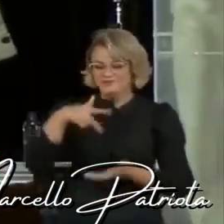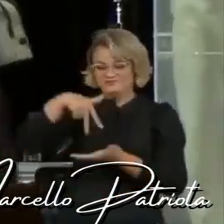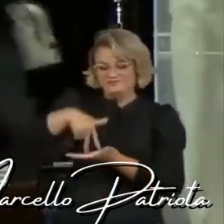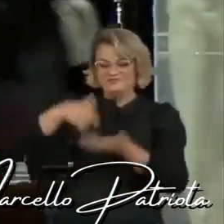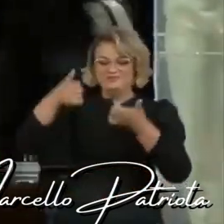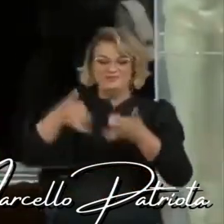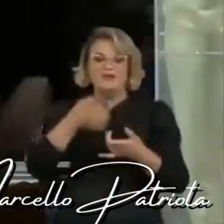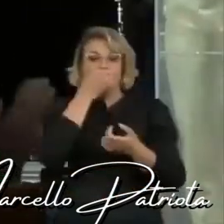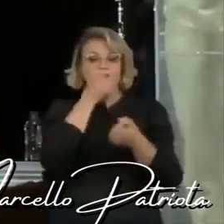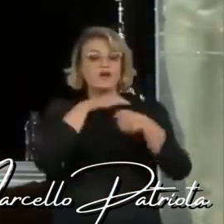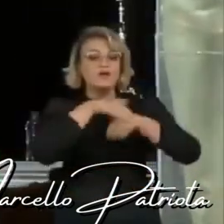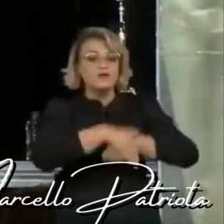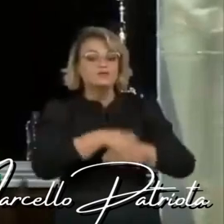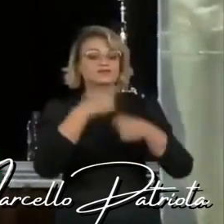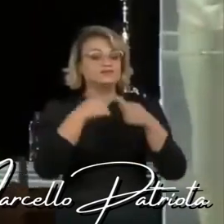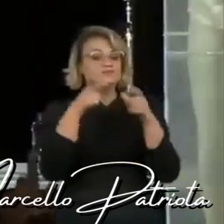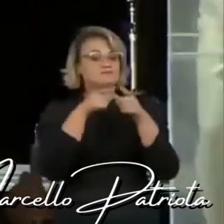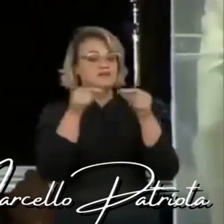Brasília!